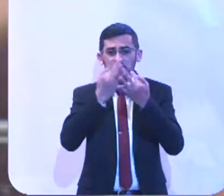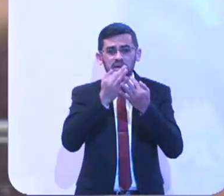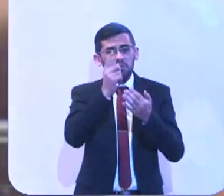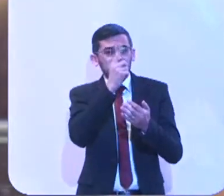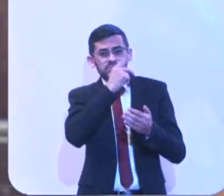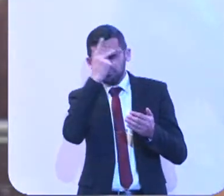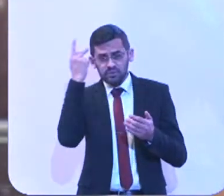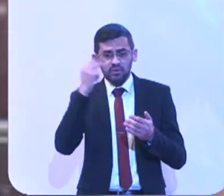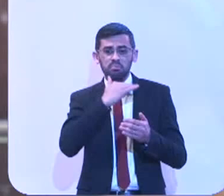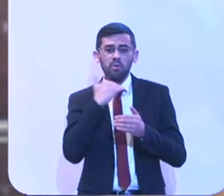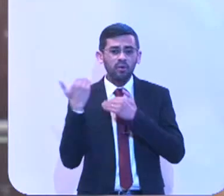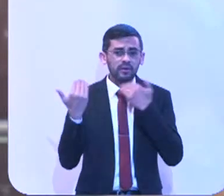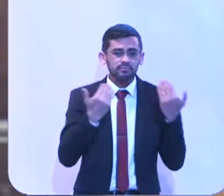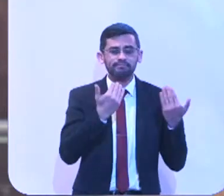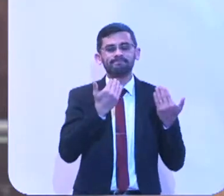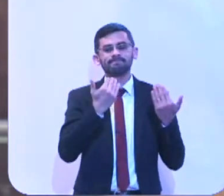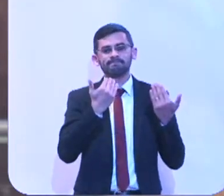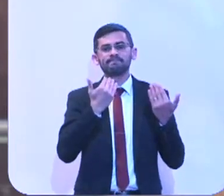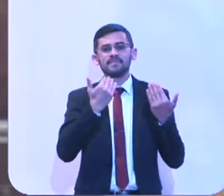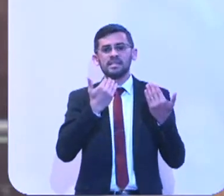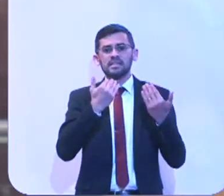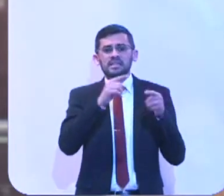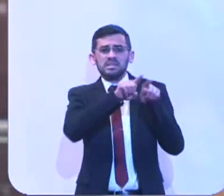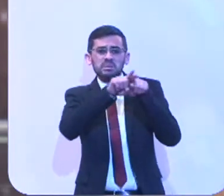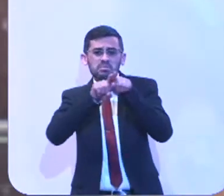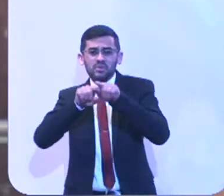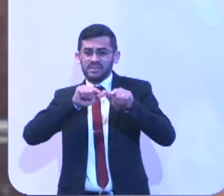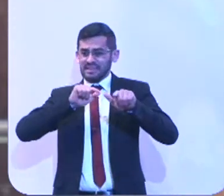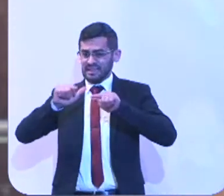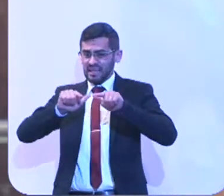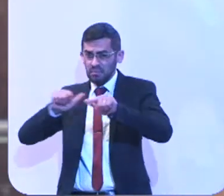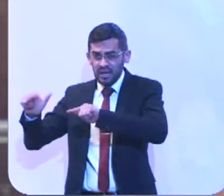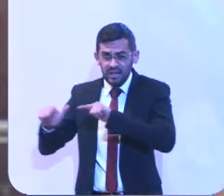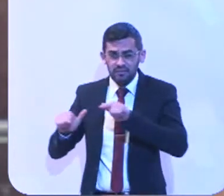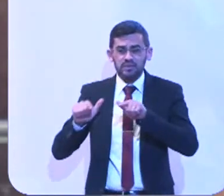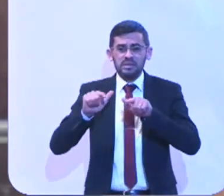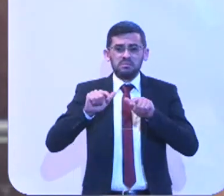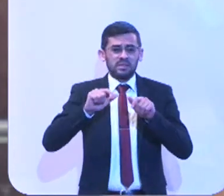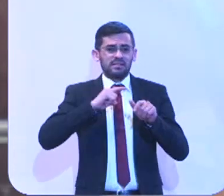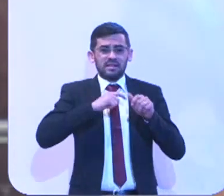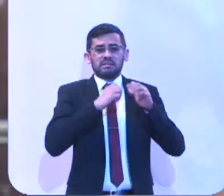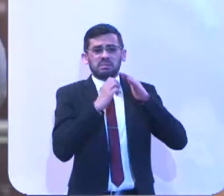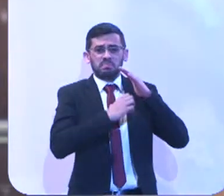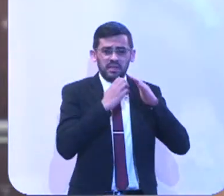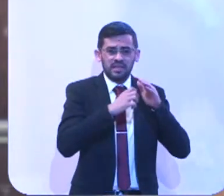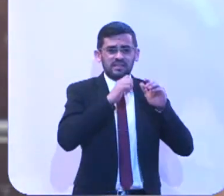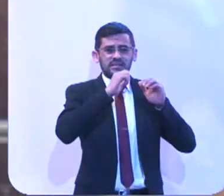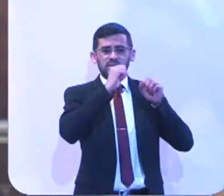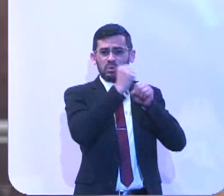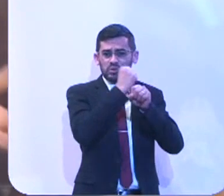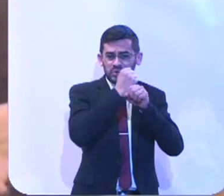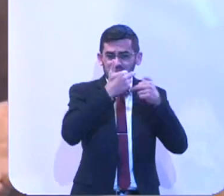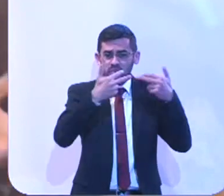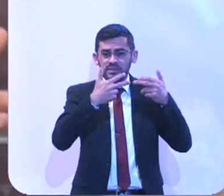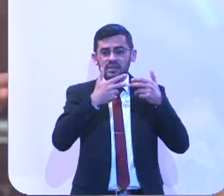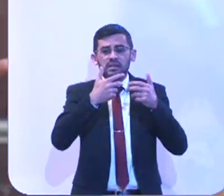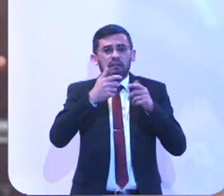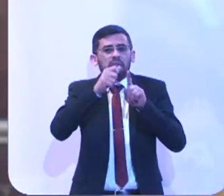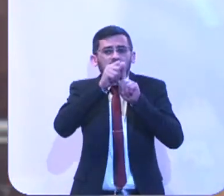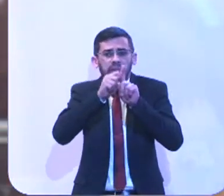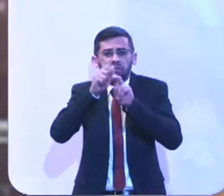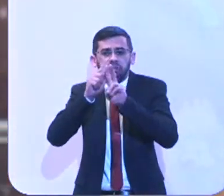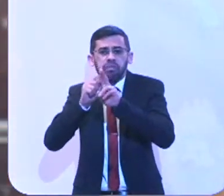queridos. Irmãos que trabalharam a vida toda para construir os seus negócios e agora em poucos